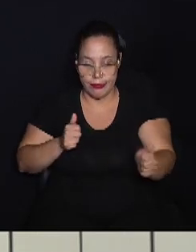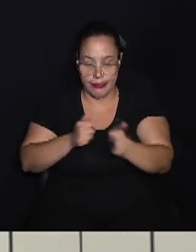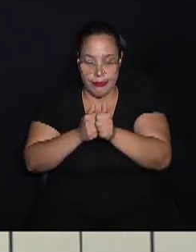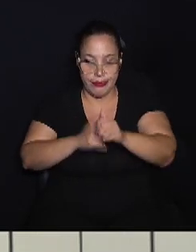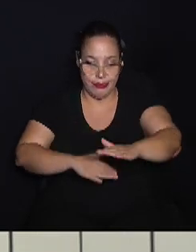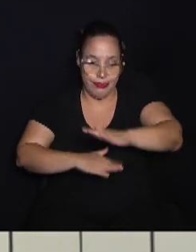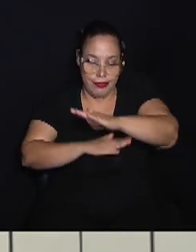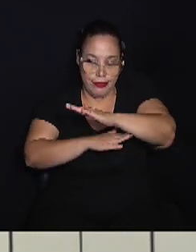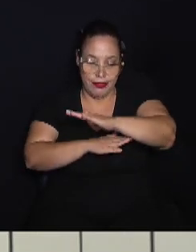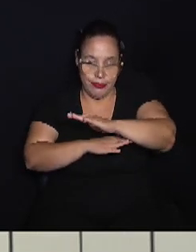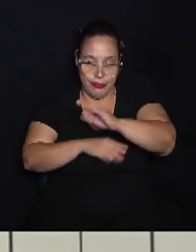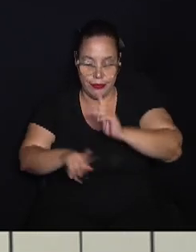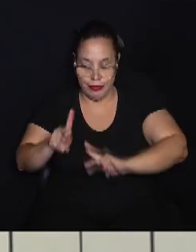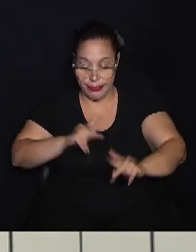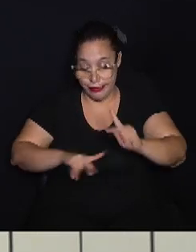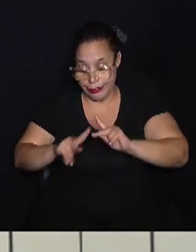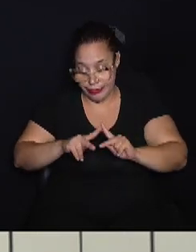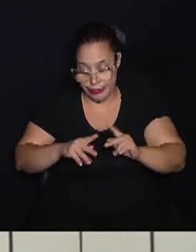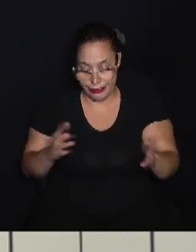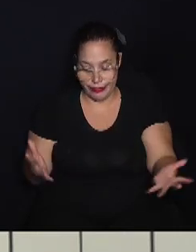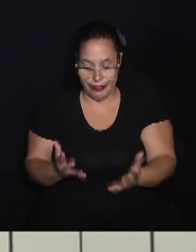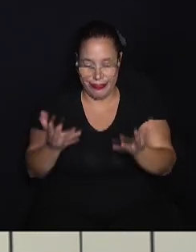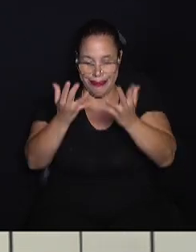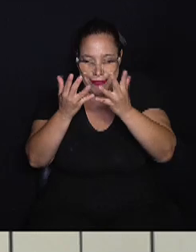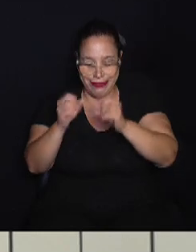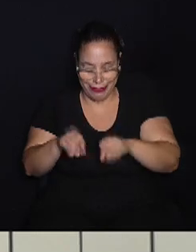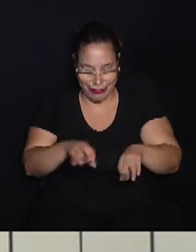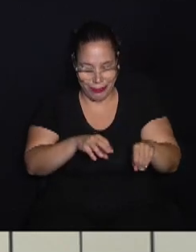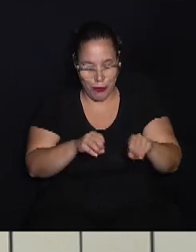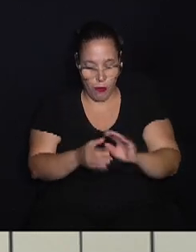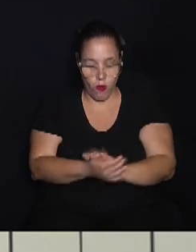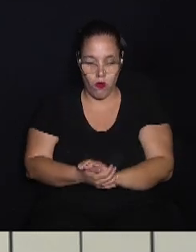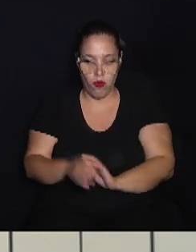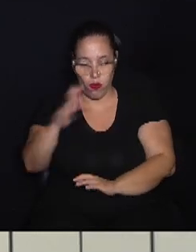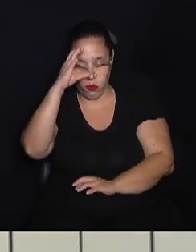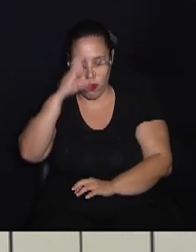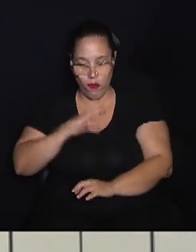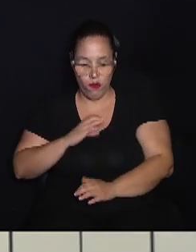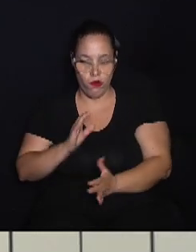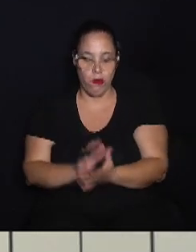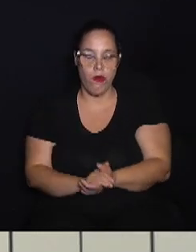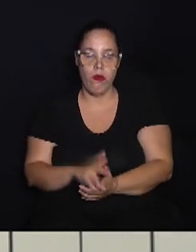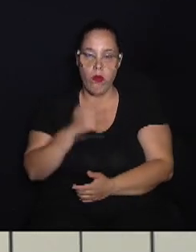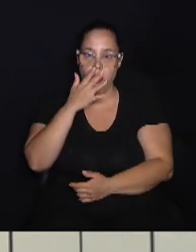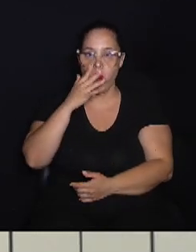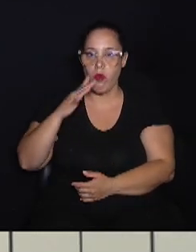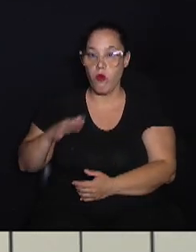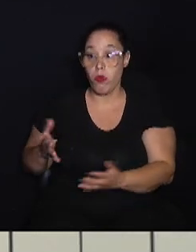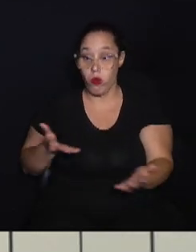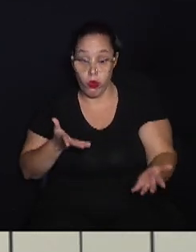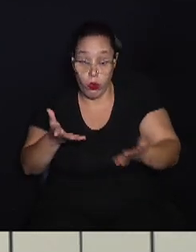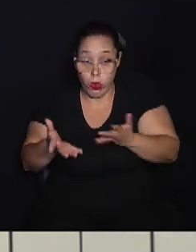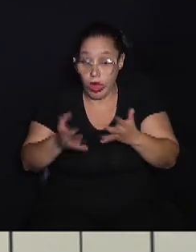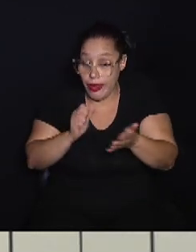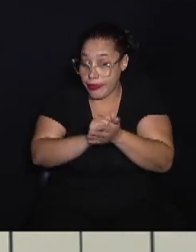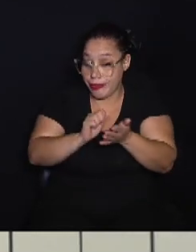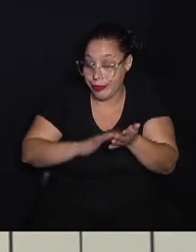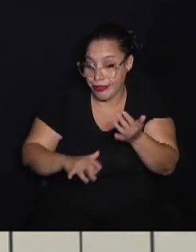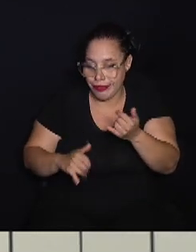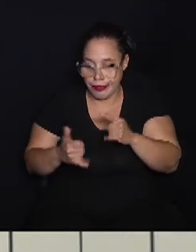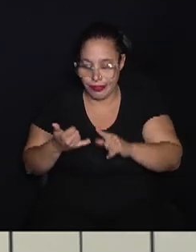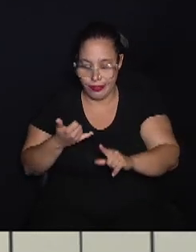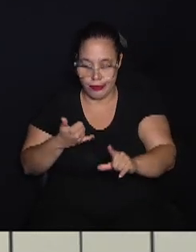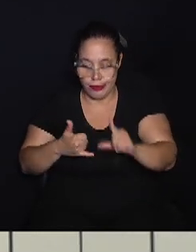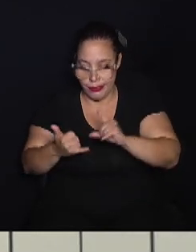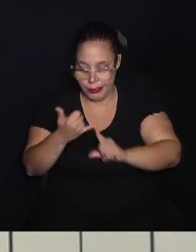câmara da população promovendo a educação para a cidadania as crianças se envolveram com atividades lúdicas